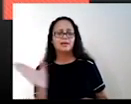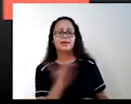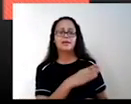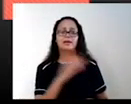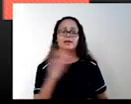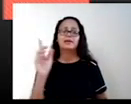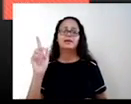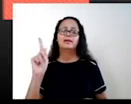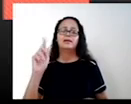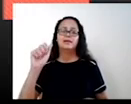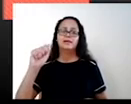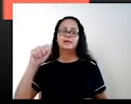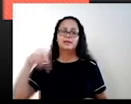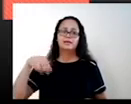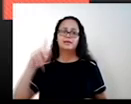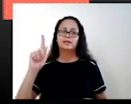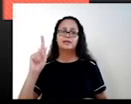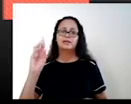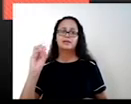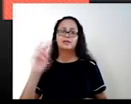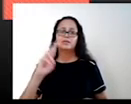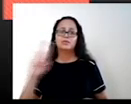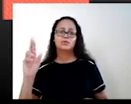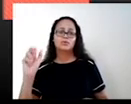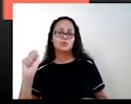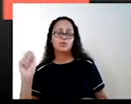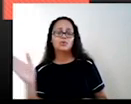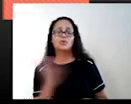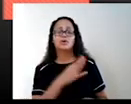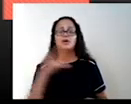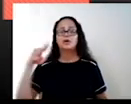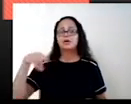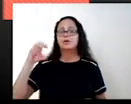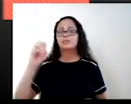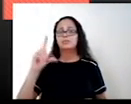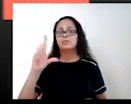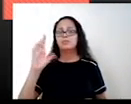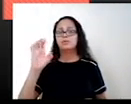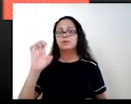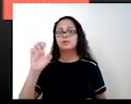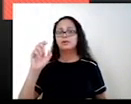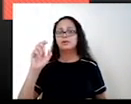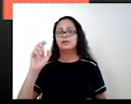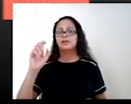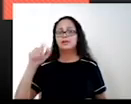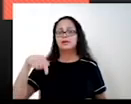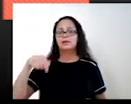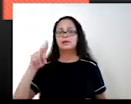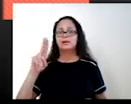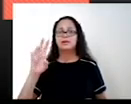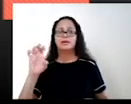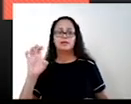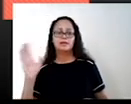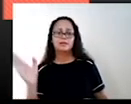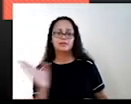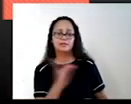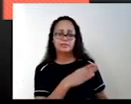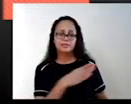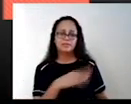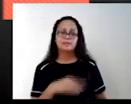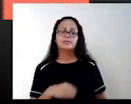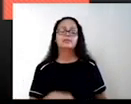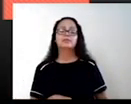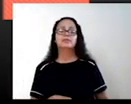o brinquedo, né? Moleque, olha, moleque, a palavra super usada. Lenga-lenga, parecendo que está enrolando mandinga, como se fosse